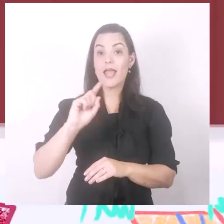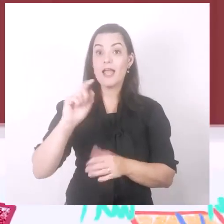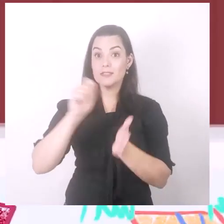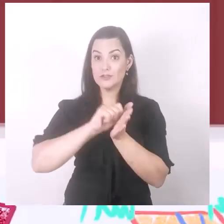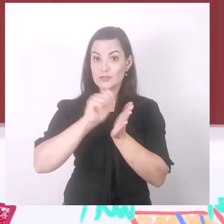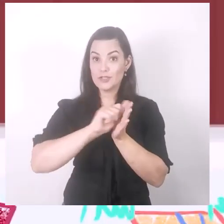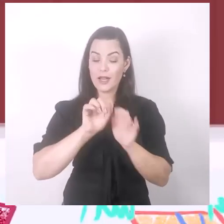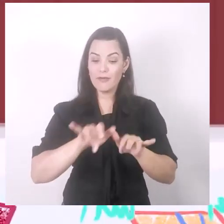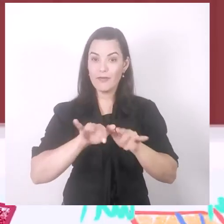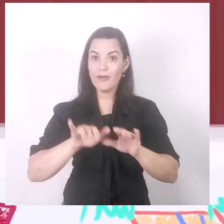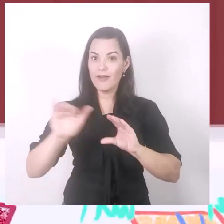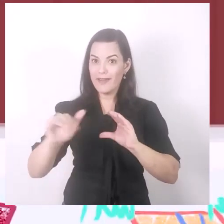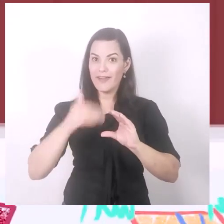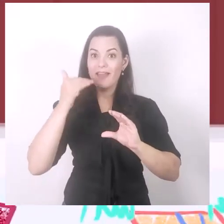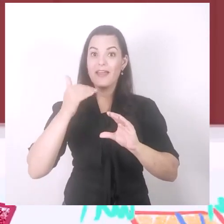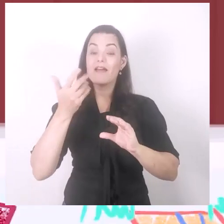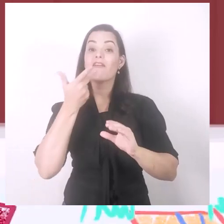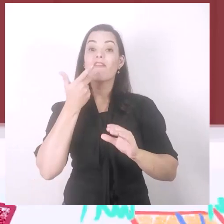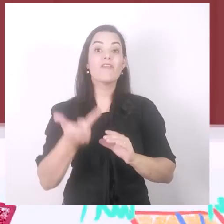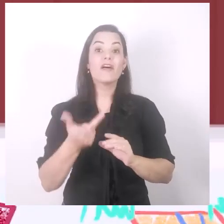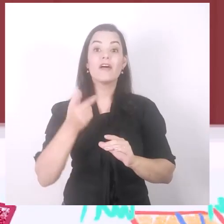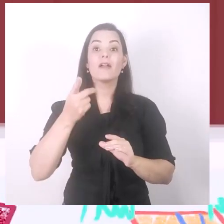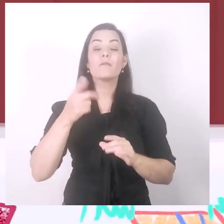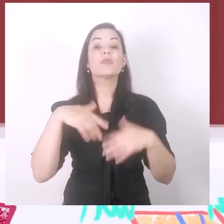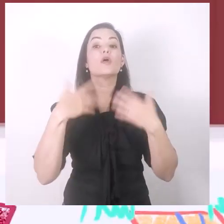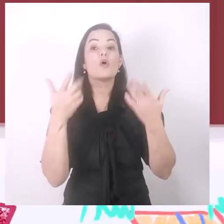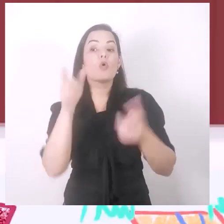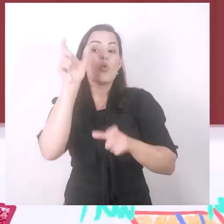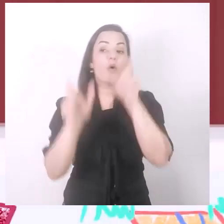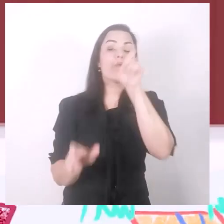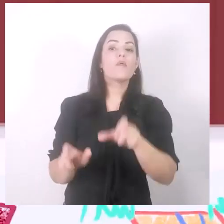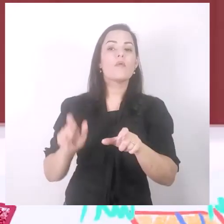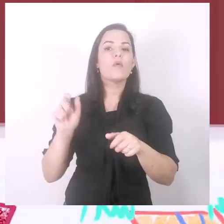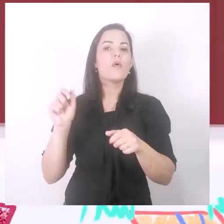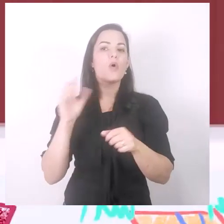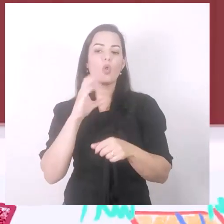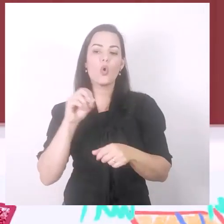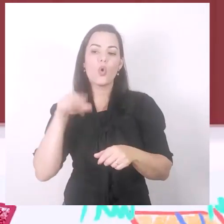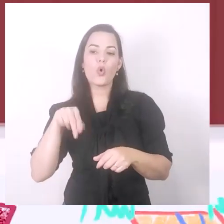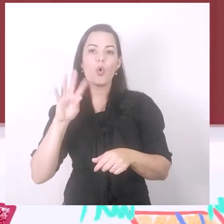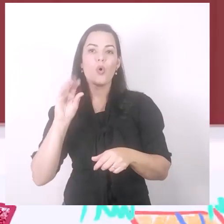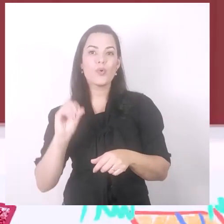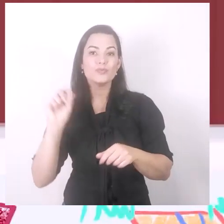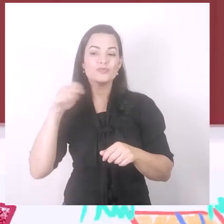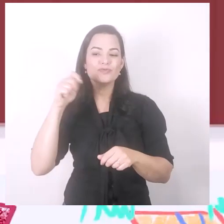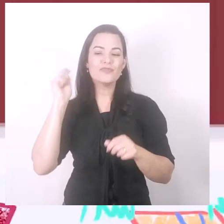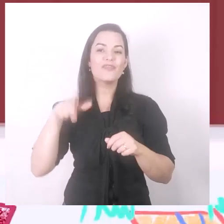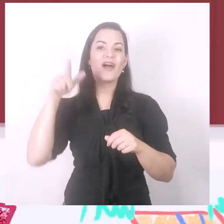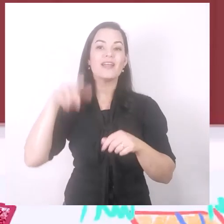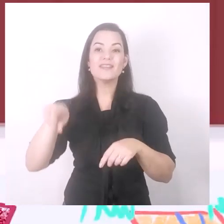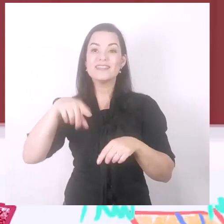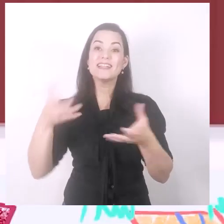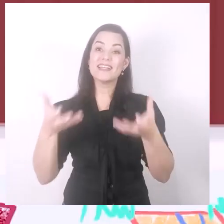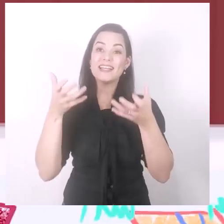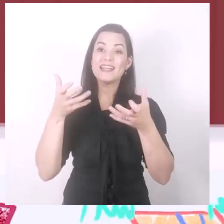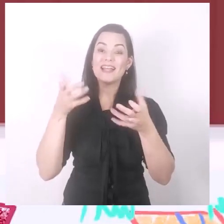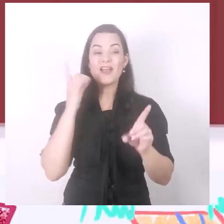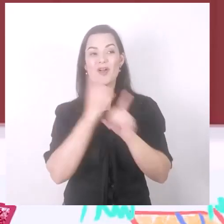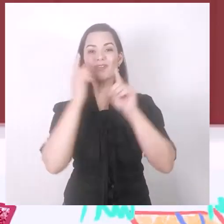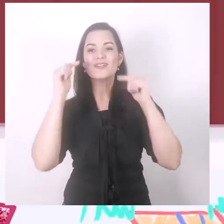e dizer que personagem dos contos de fada você gostaria de ver aqui entrevistado pela Charlotte na nossa